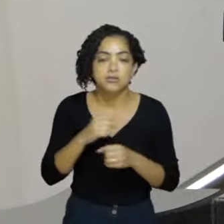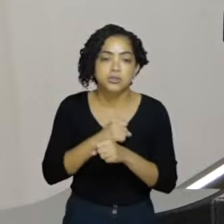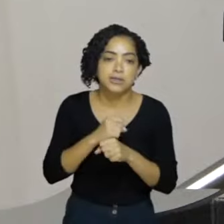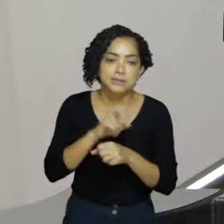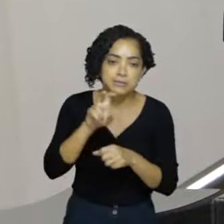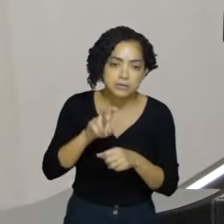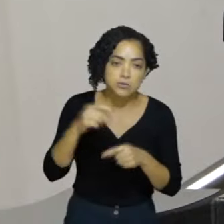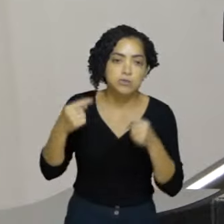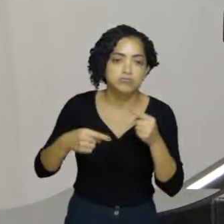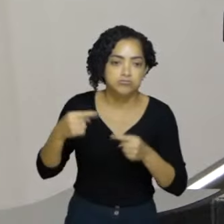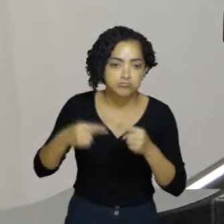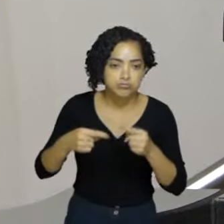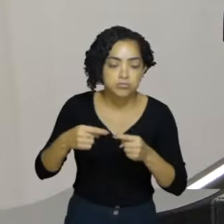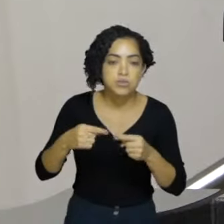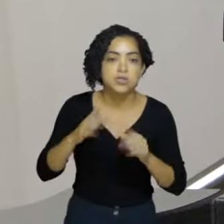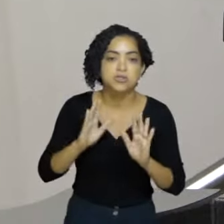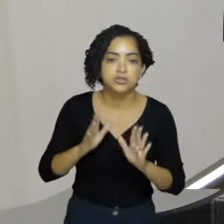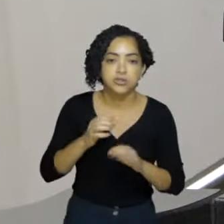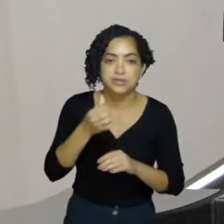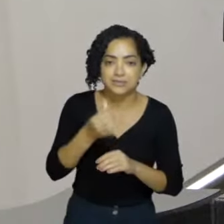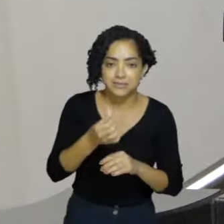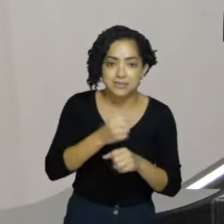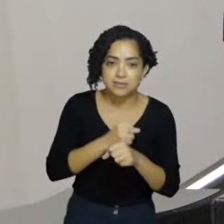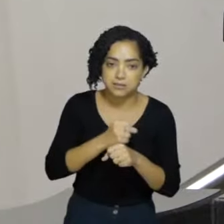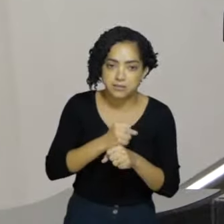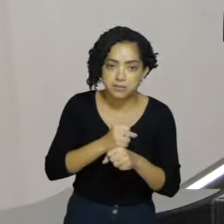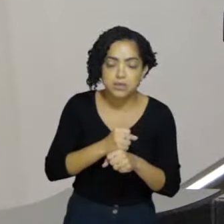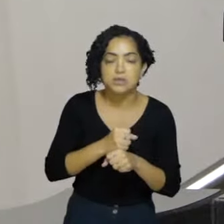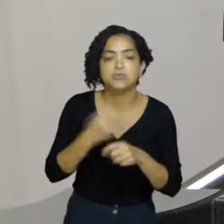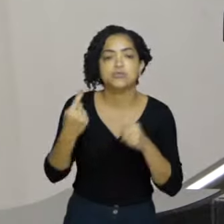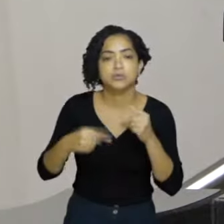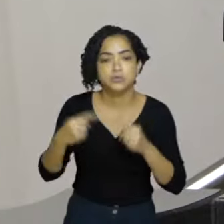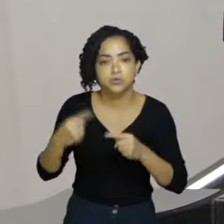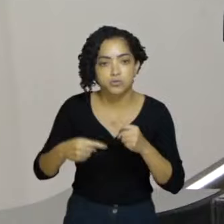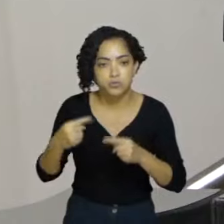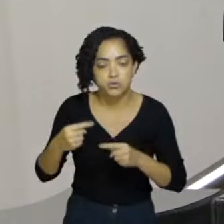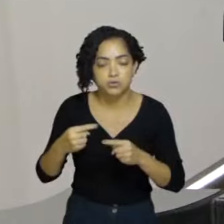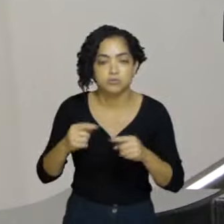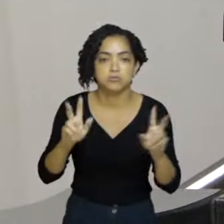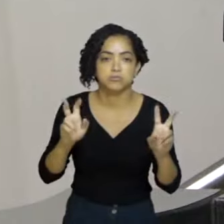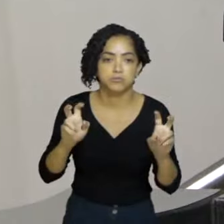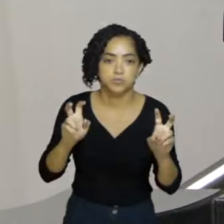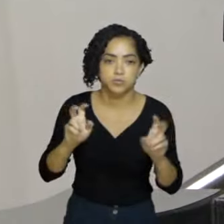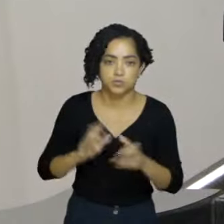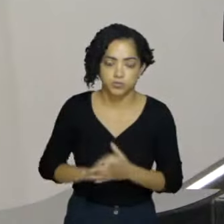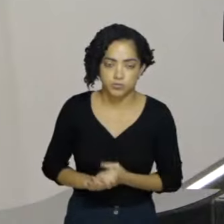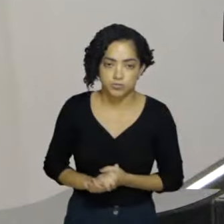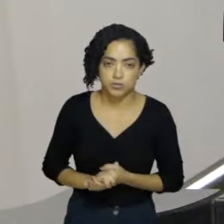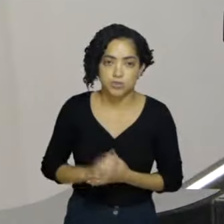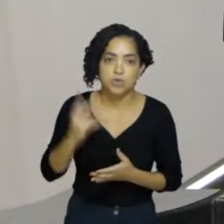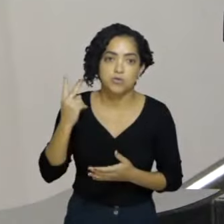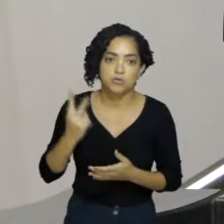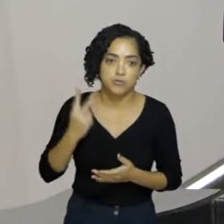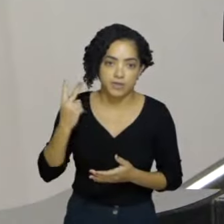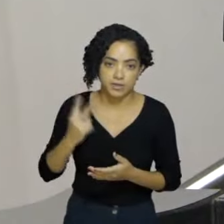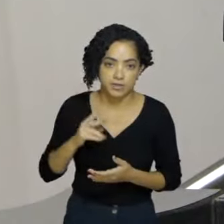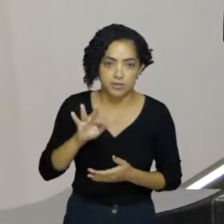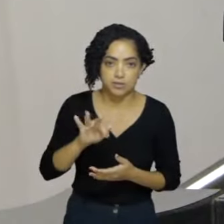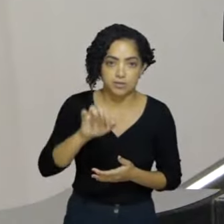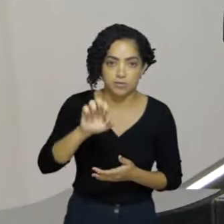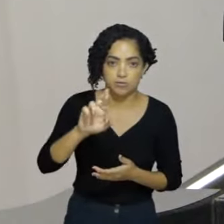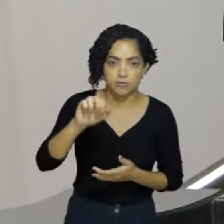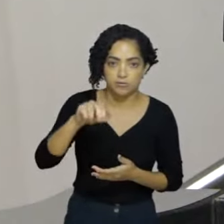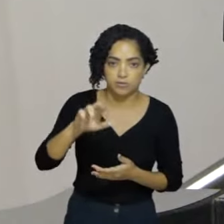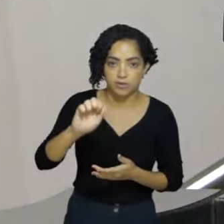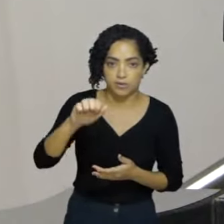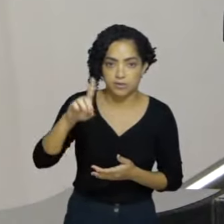é o 6º ano em que a gente bate nessa tecla e fala desse assunto. Pois bem, o vereador Fernando Cordeiro, que